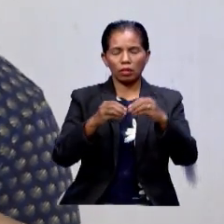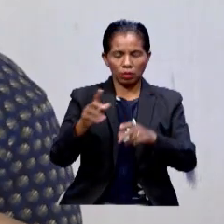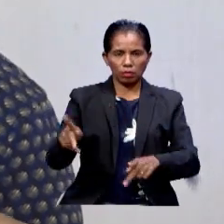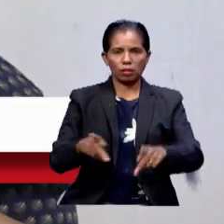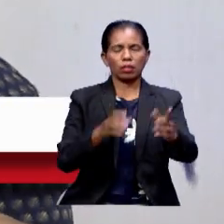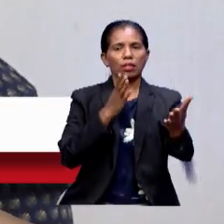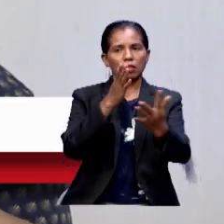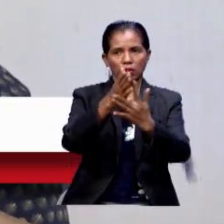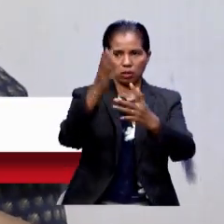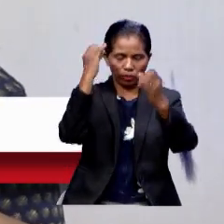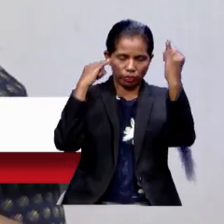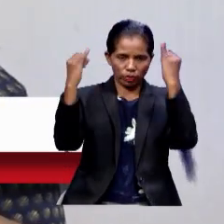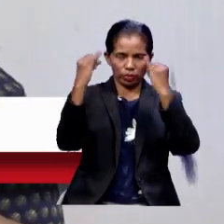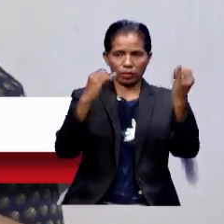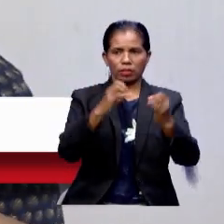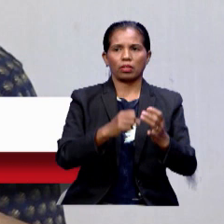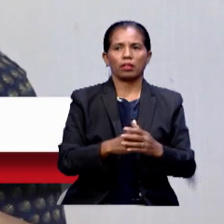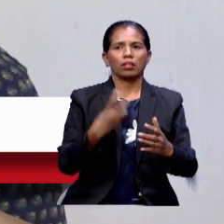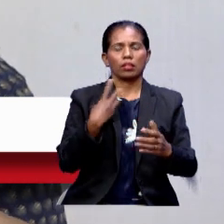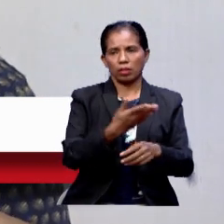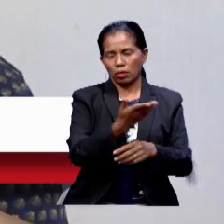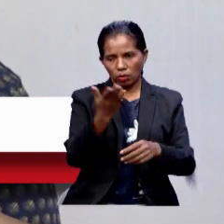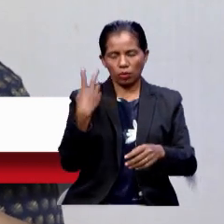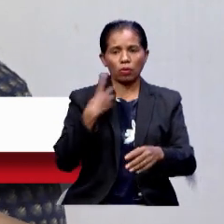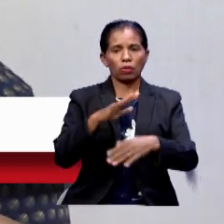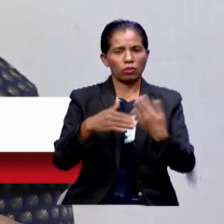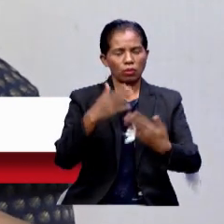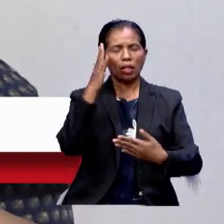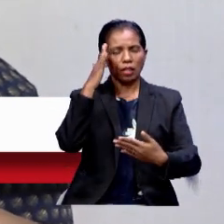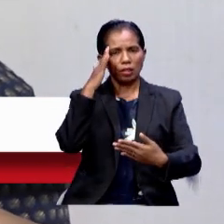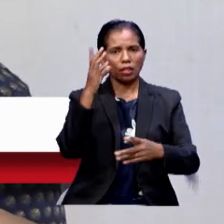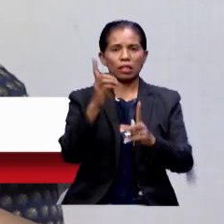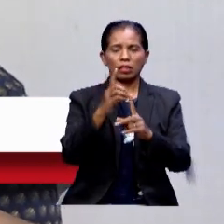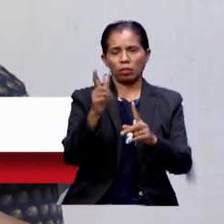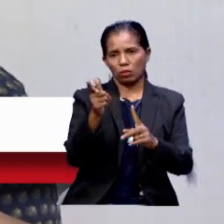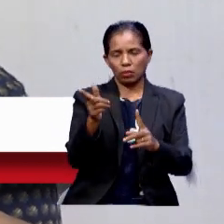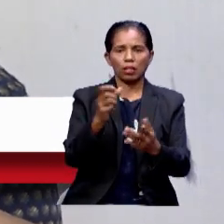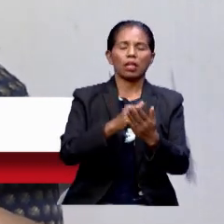ho evento astronomiko nebe itu hutu atene katak dia 20 de abril